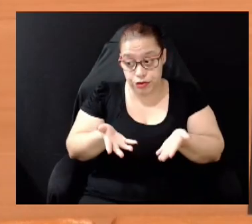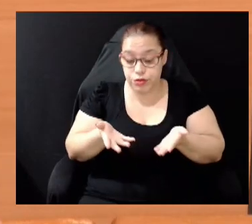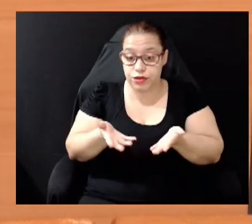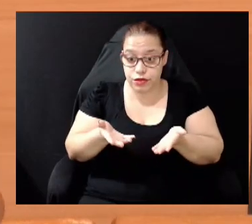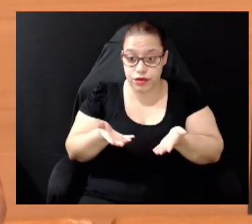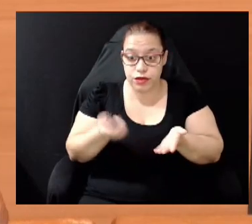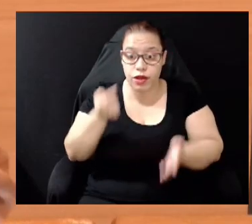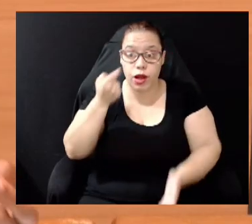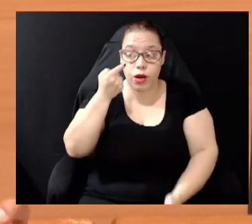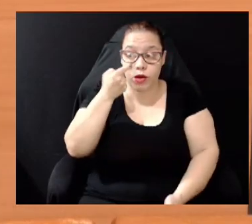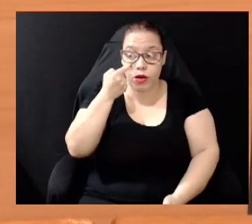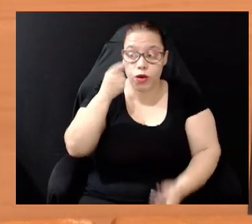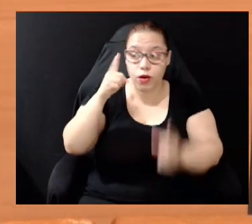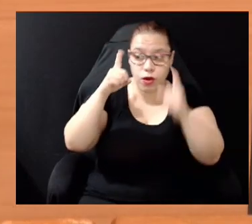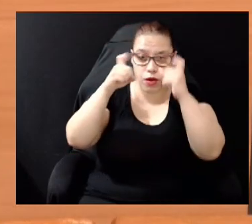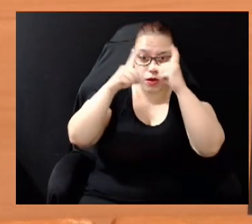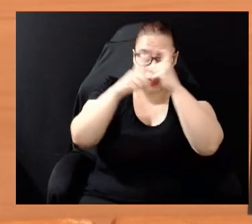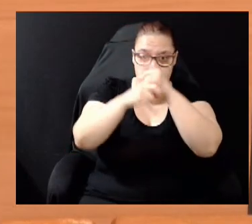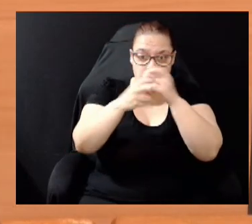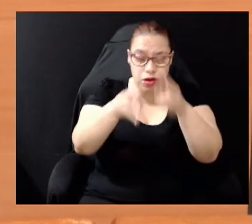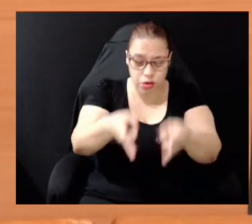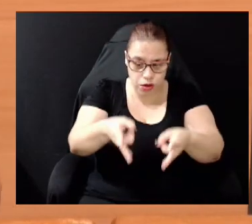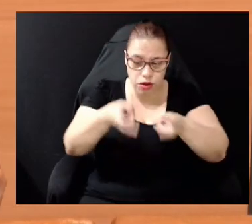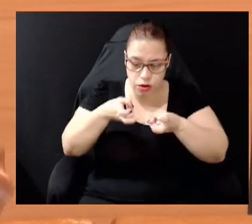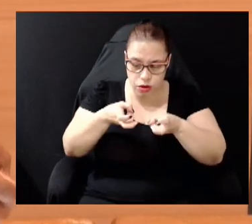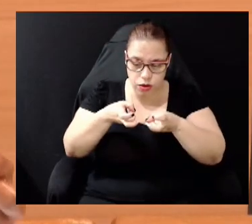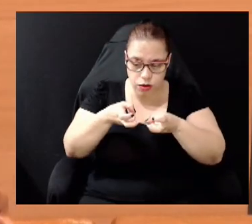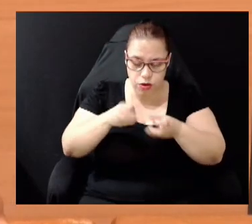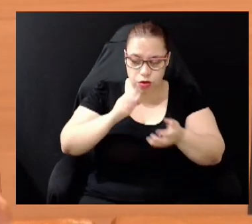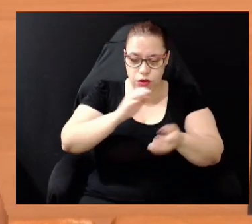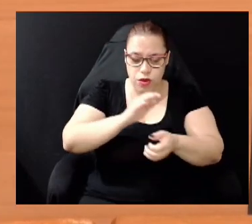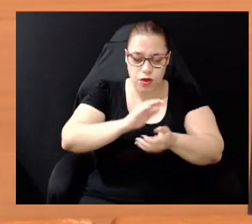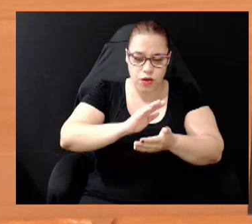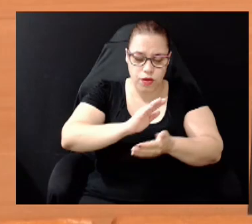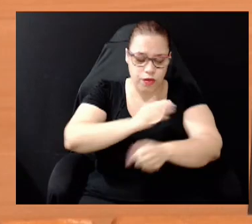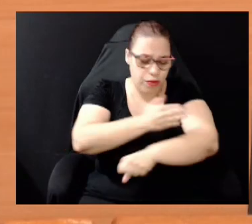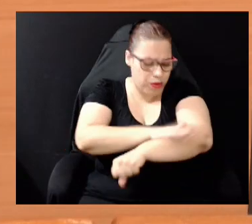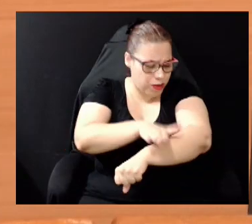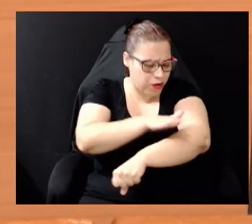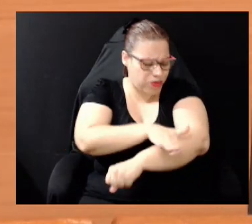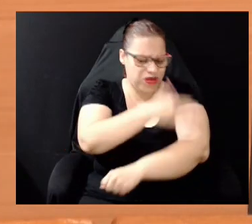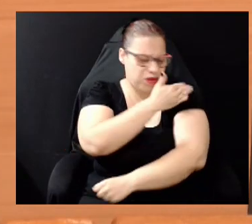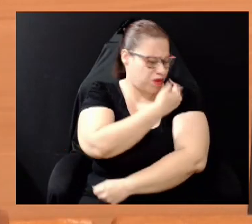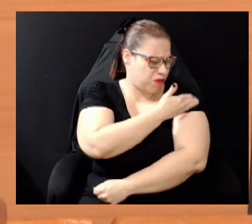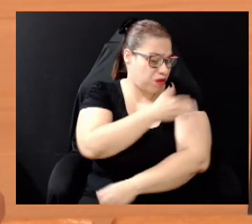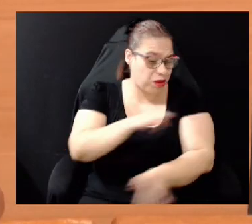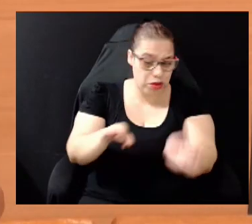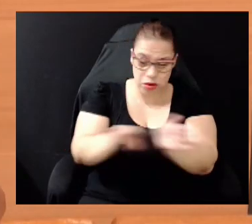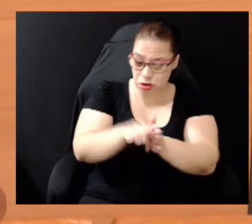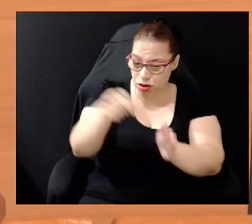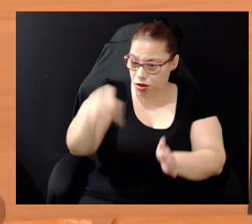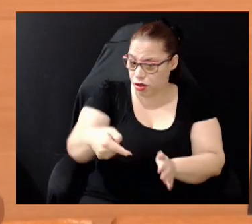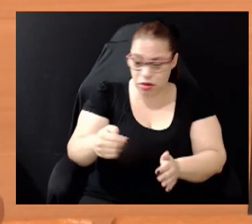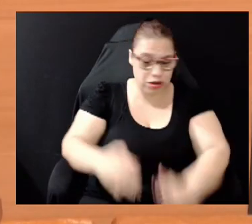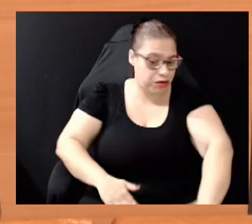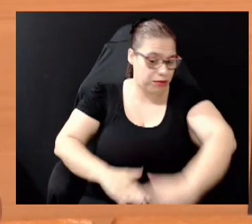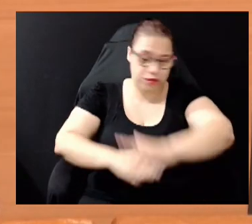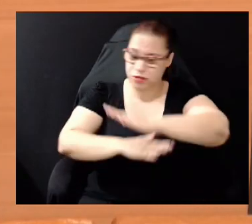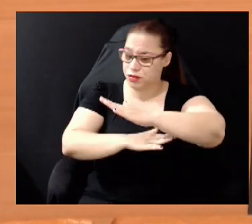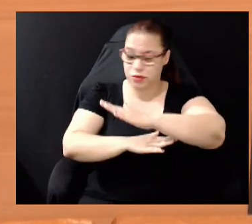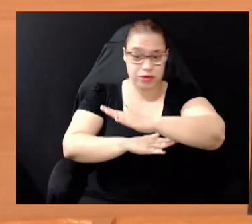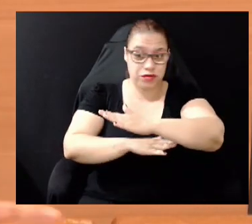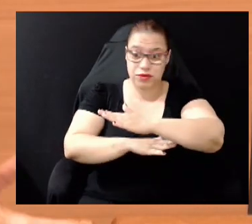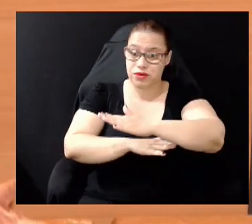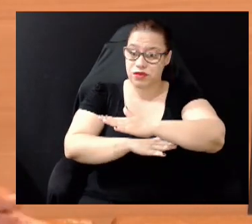uma dificuldade do reconhecimento do racismo. Então, e o processo que chega aqui na Câmara é numa linha